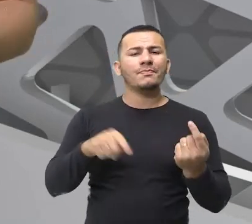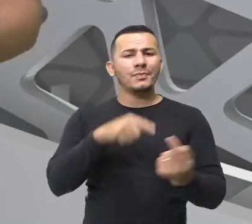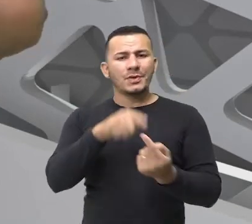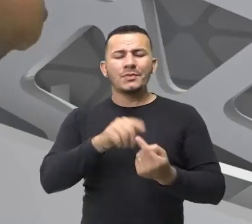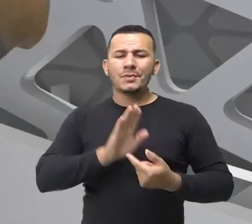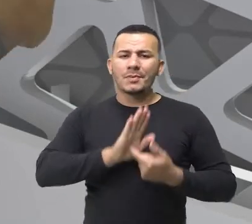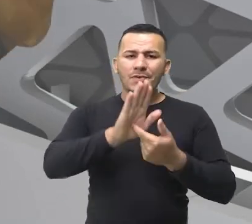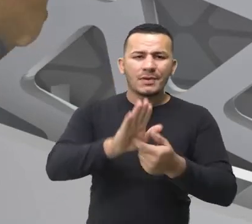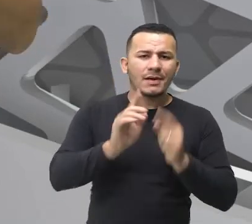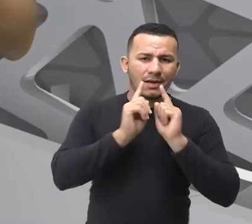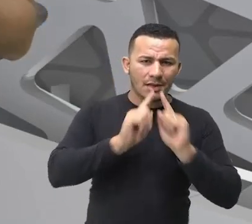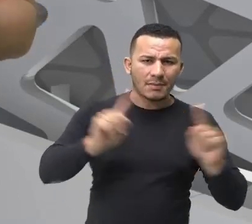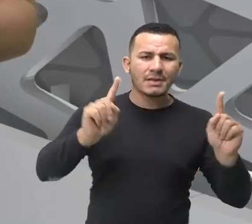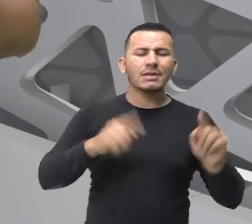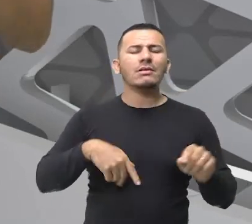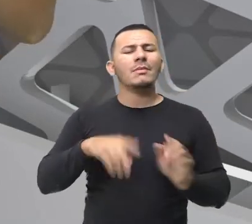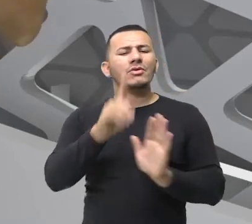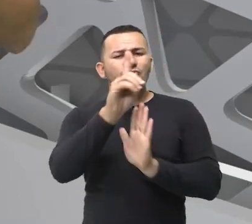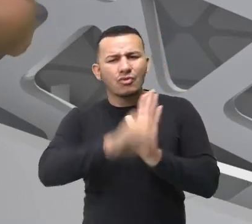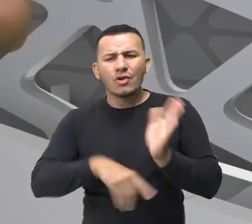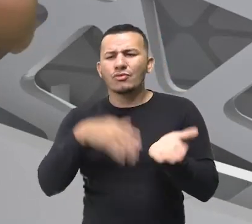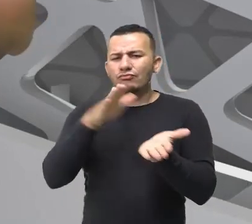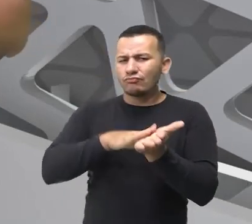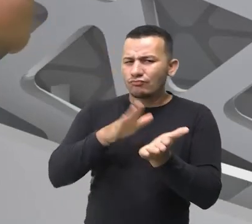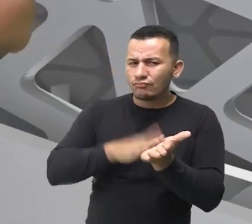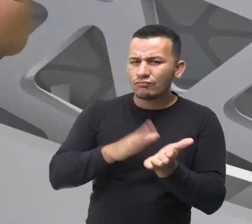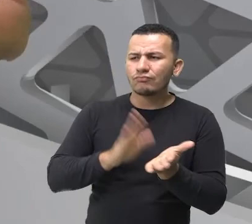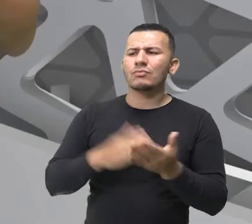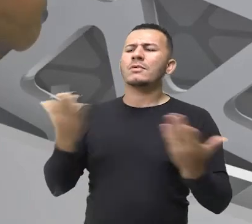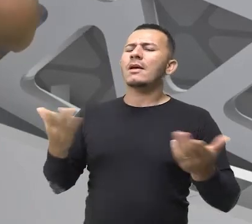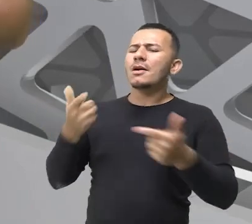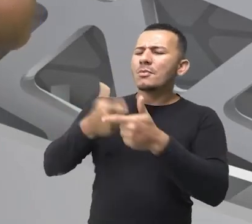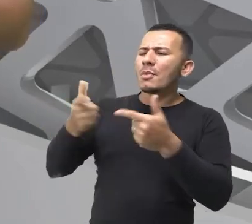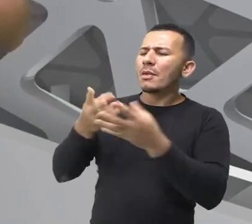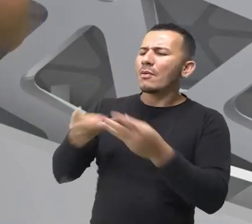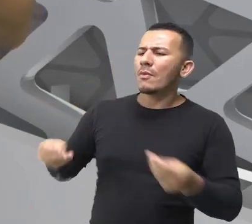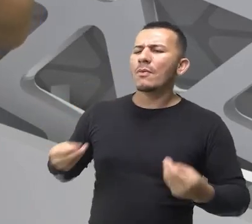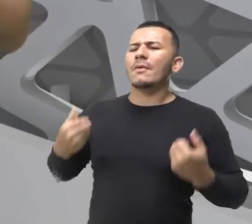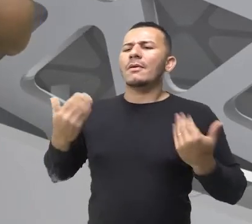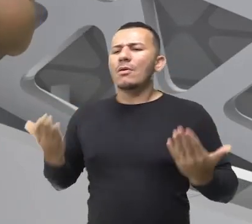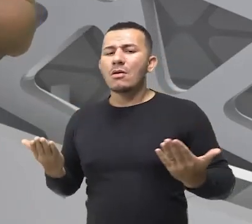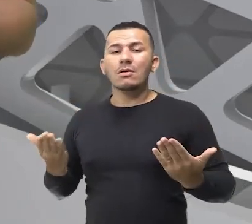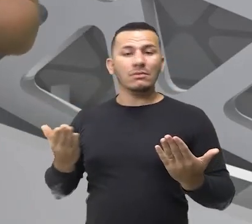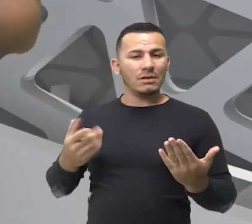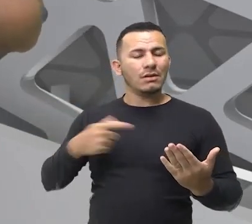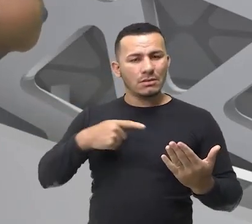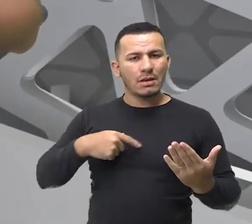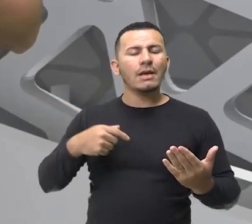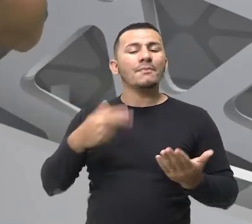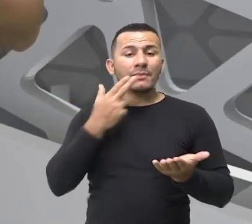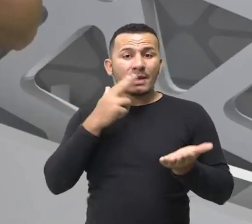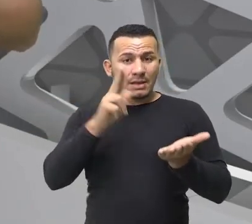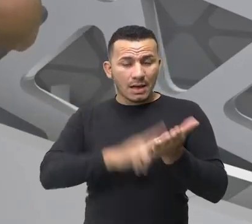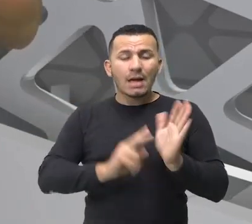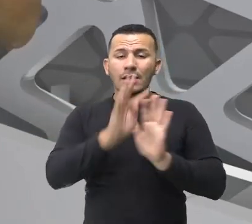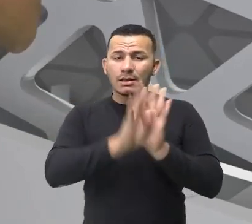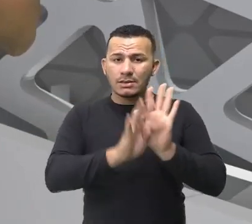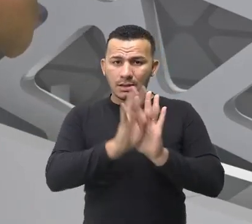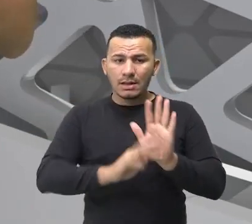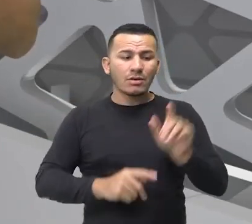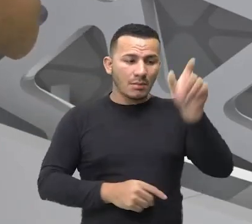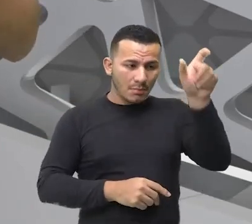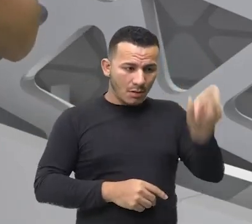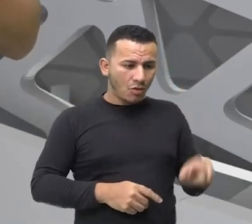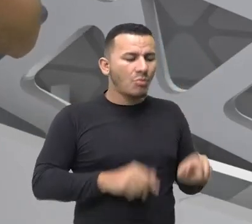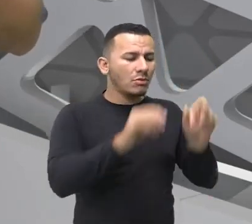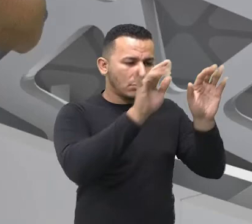apresentar reclamações exigir direitos pedir soluções e observe que ela circula exatamente da